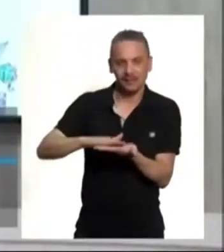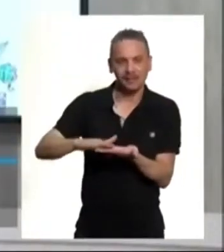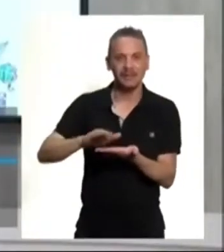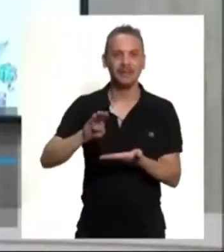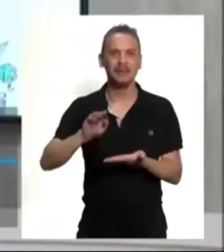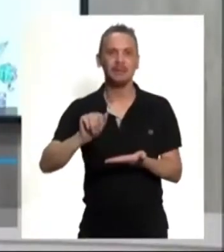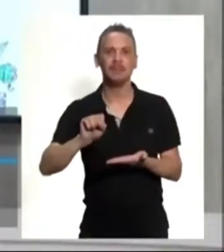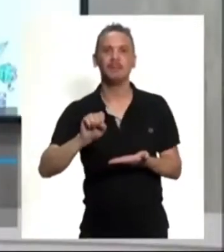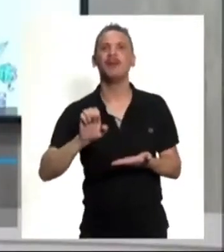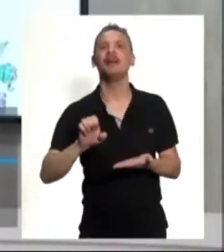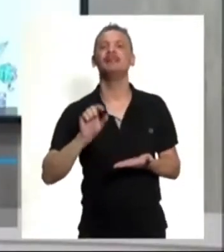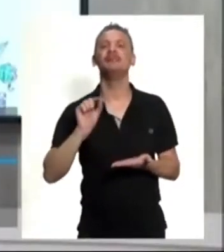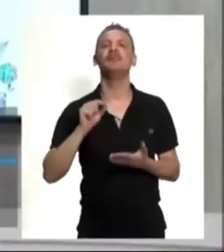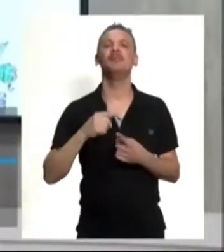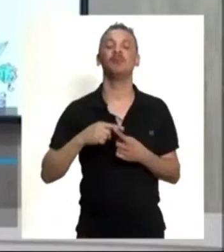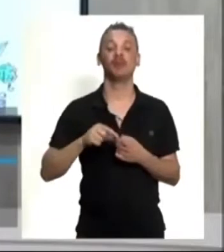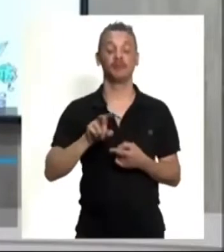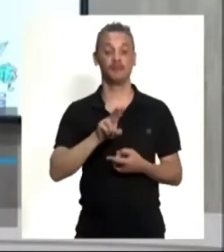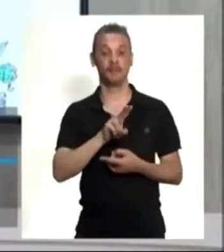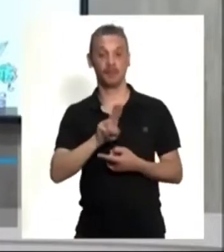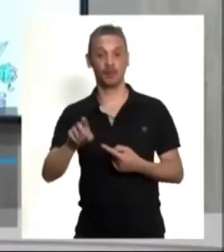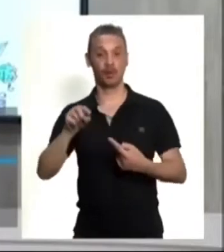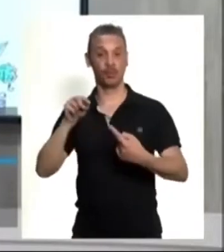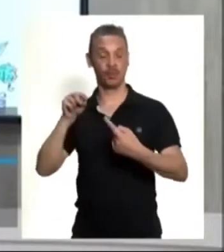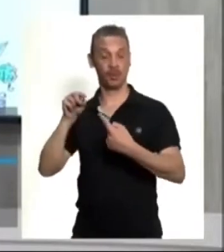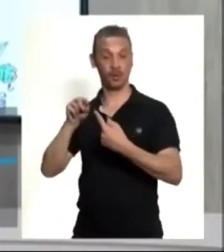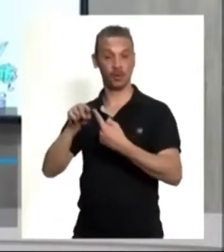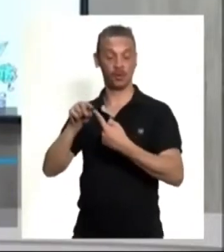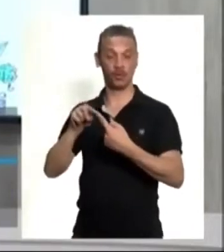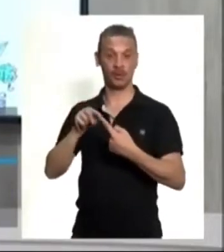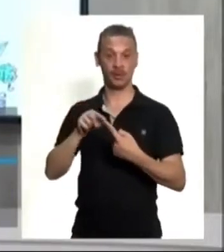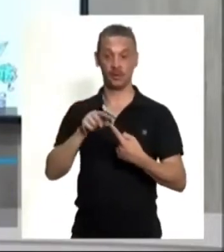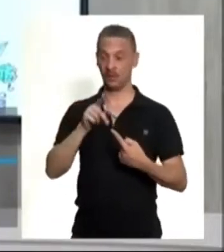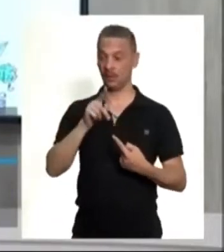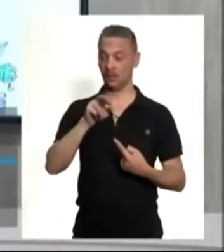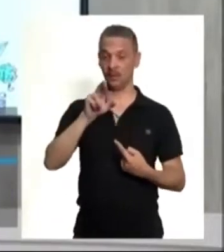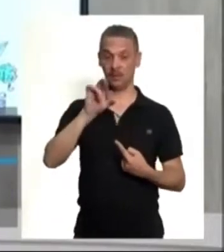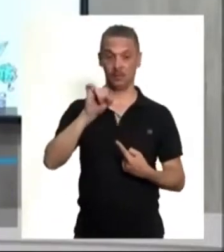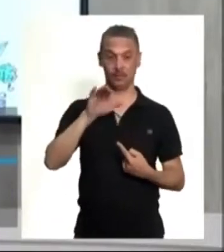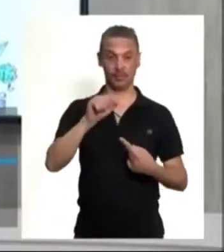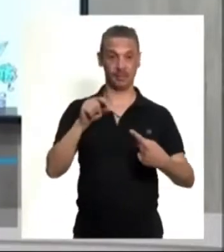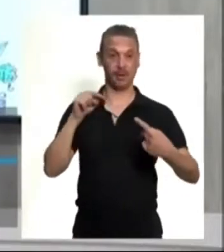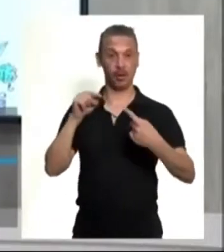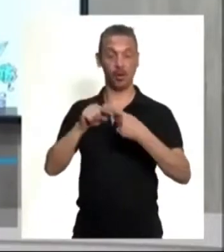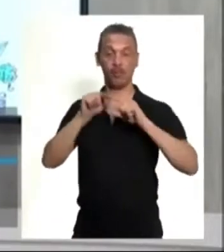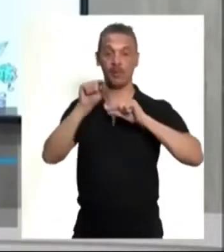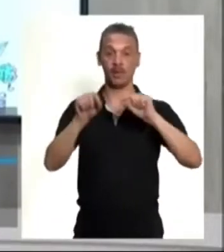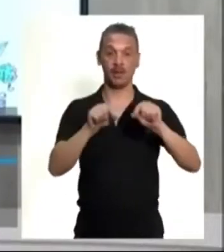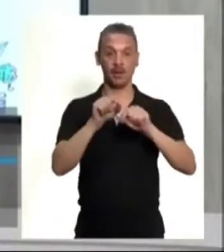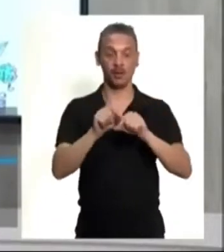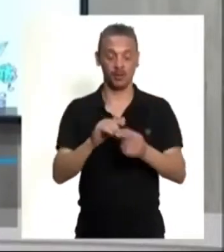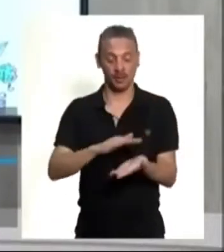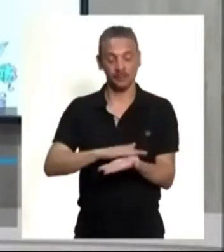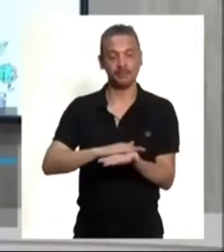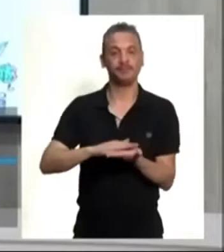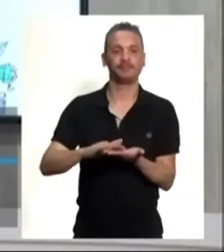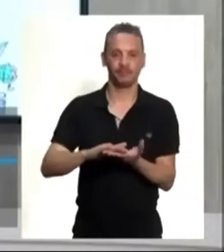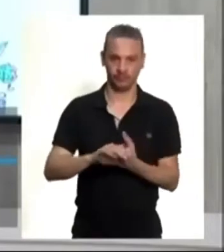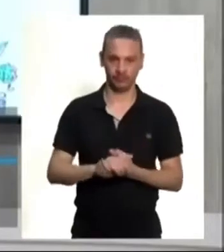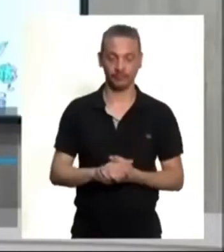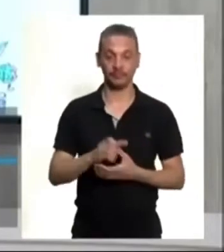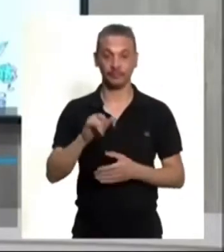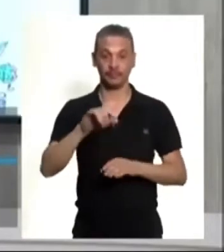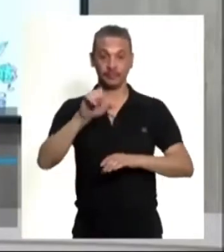Porque a nomenclatura, cara, a nomenclatura dos prismas depende exclusivamente do polígono da base. De acordo